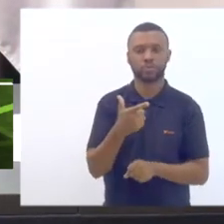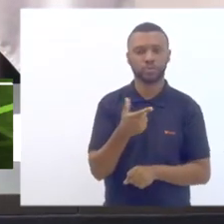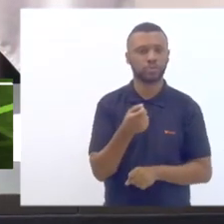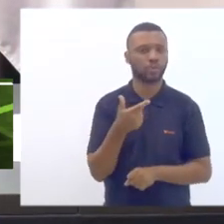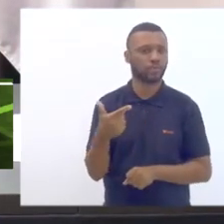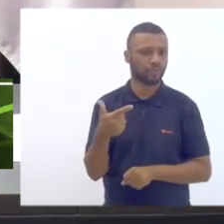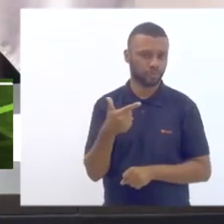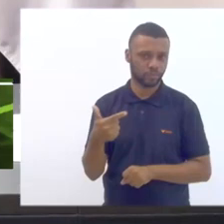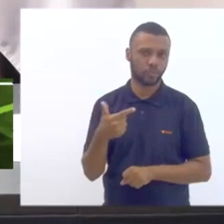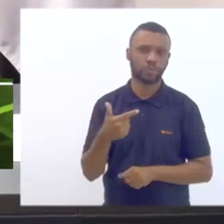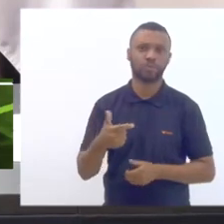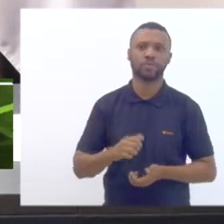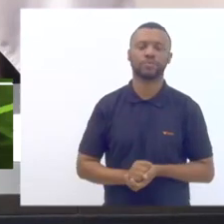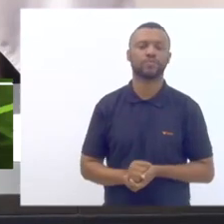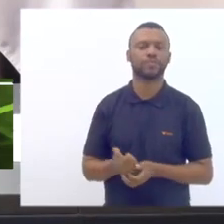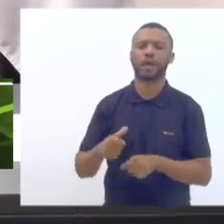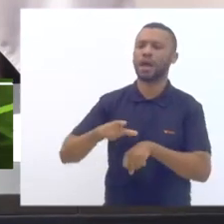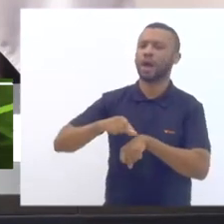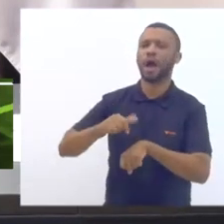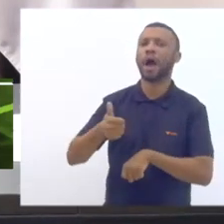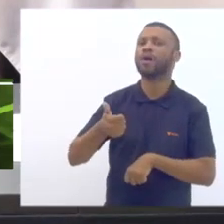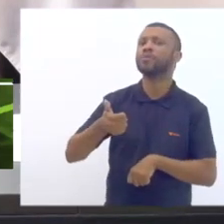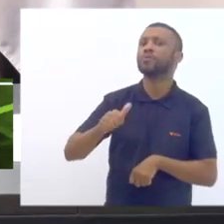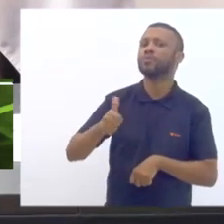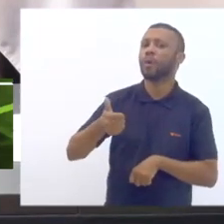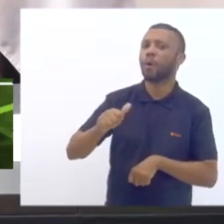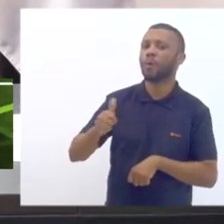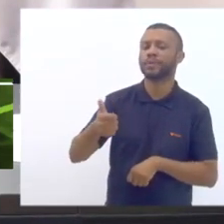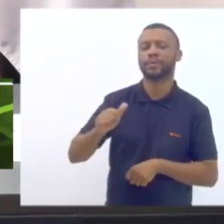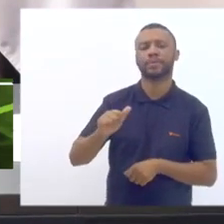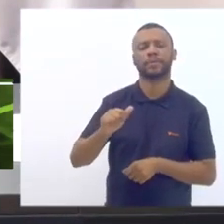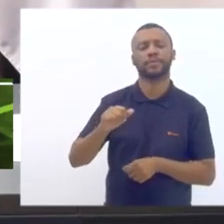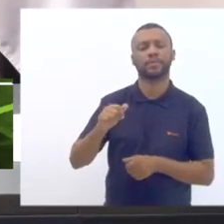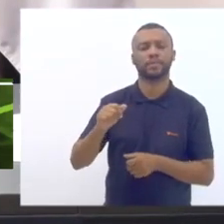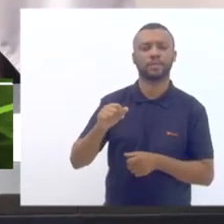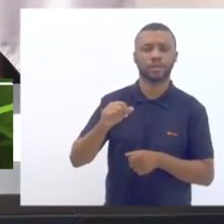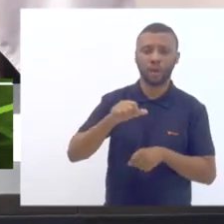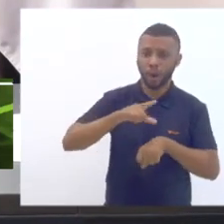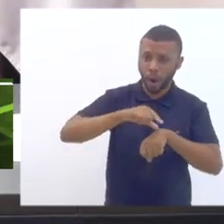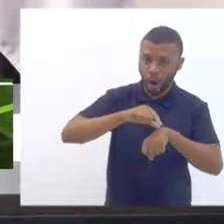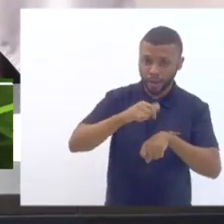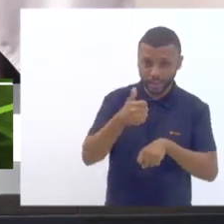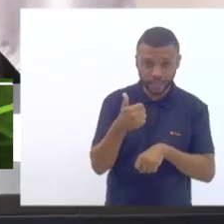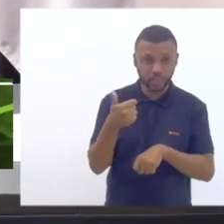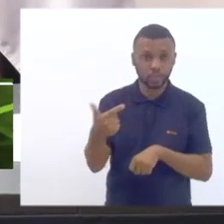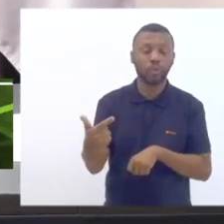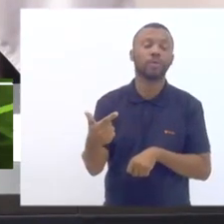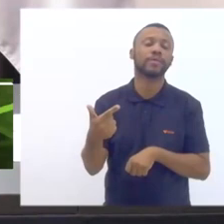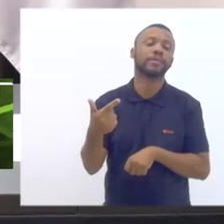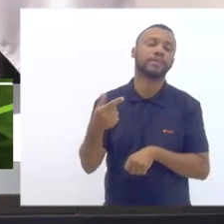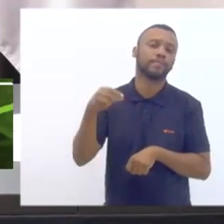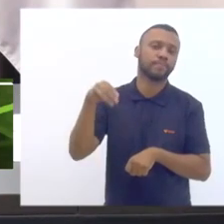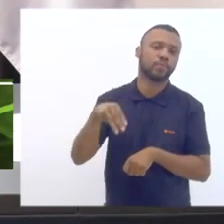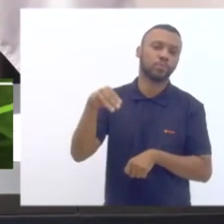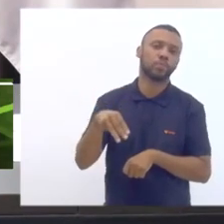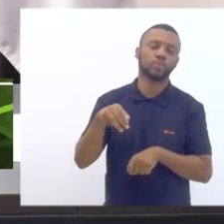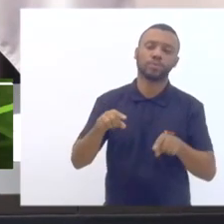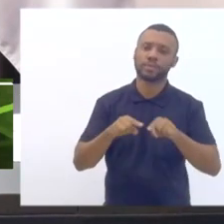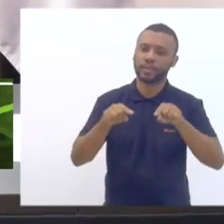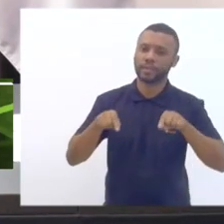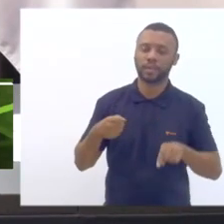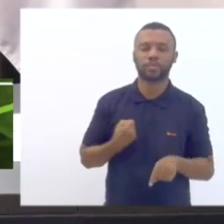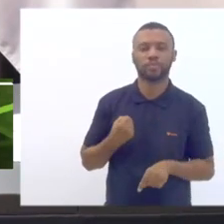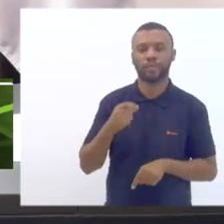2022, às 11 horas e 12 minutos, na sala 1809